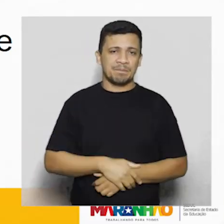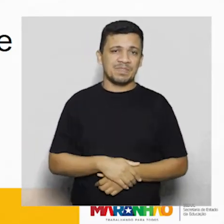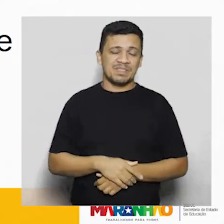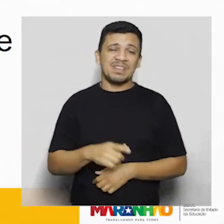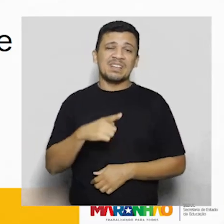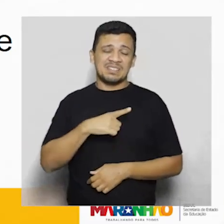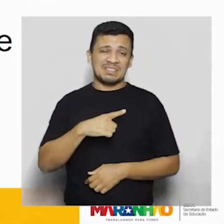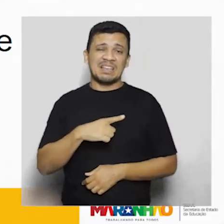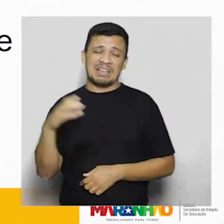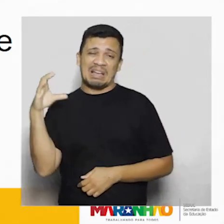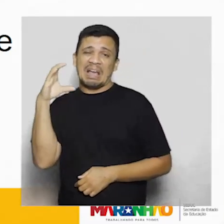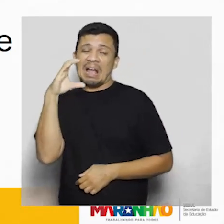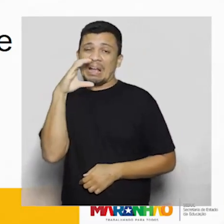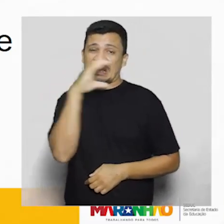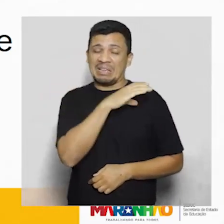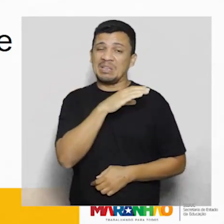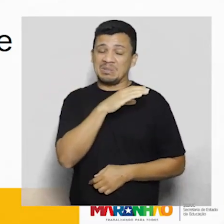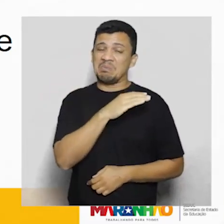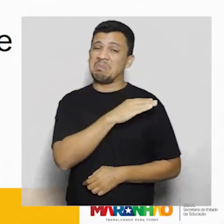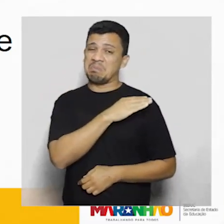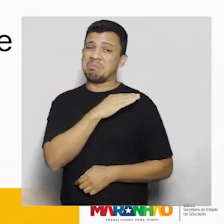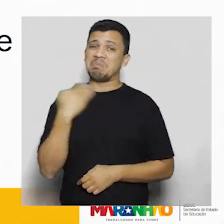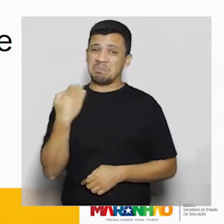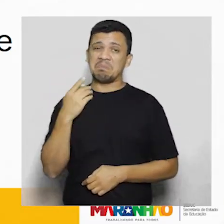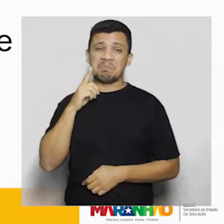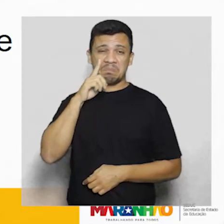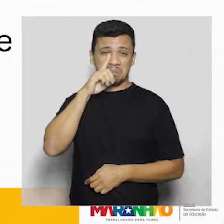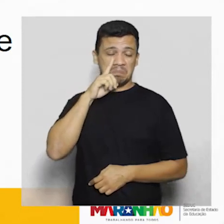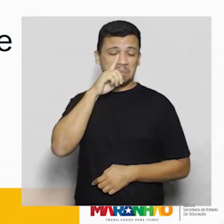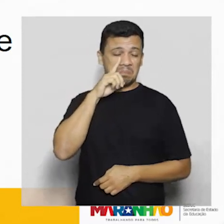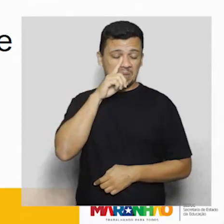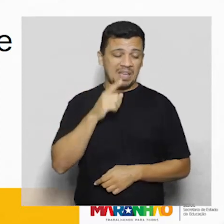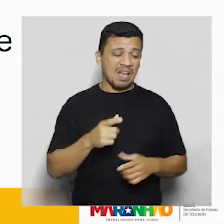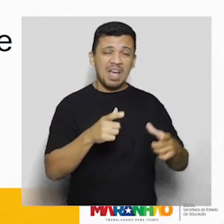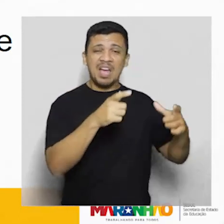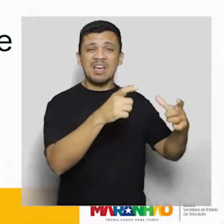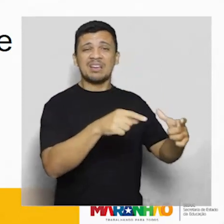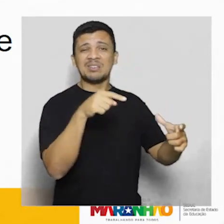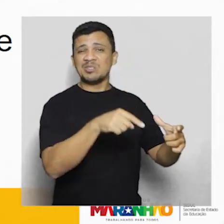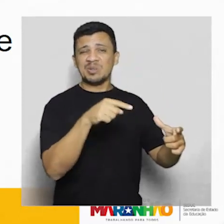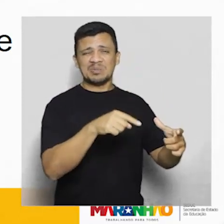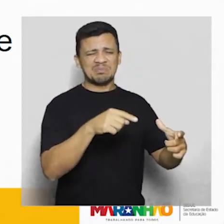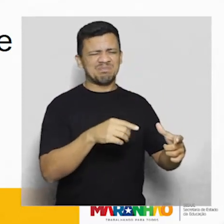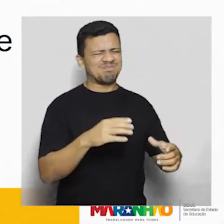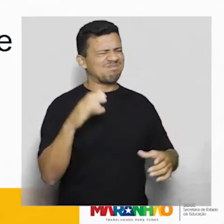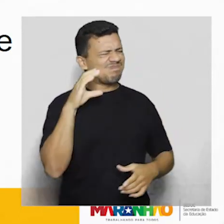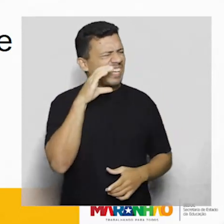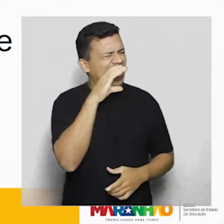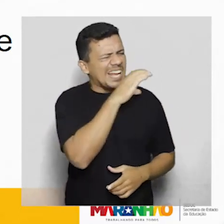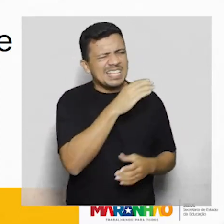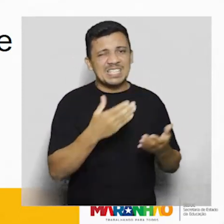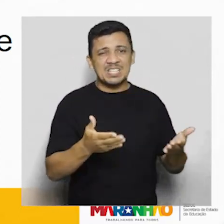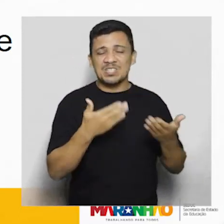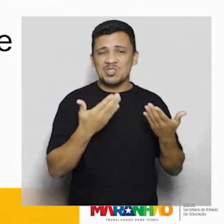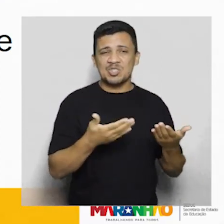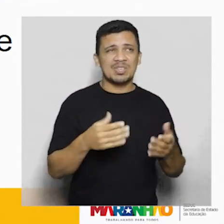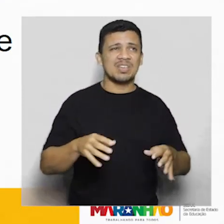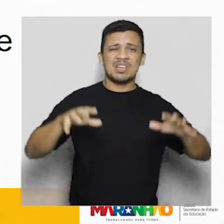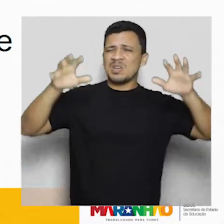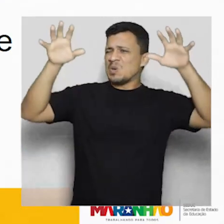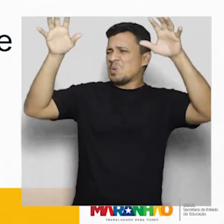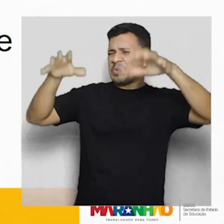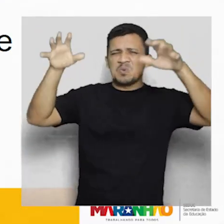de colu letais ou seja regiões ficariam extremamente quentes chuvas